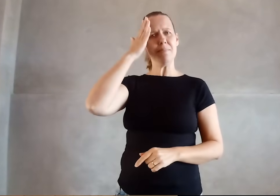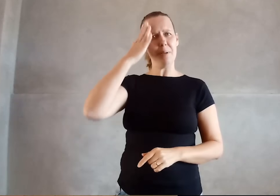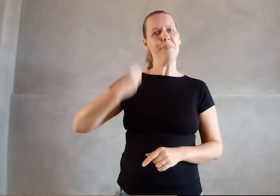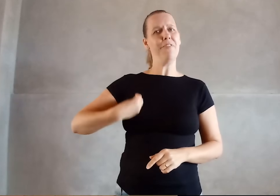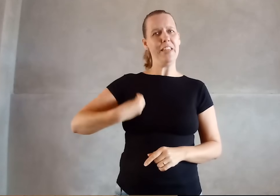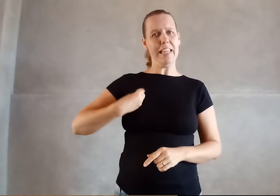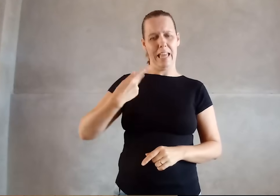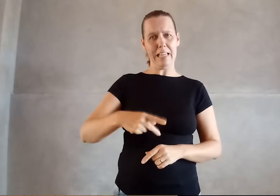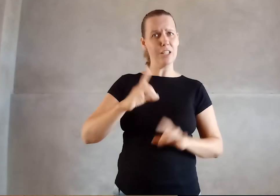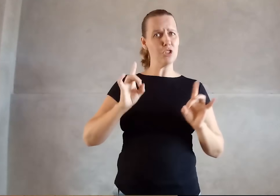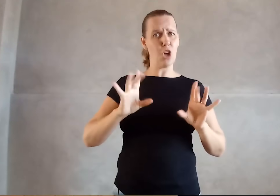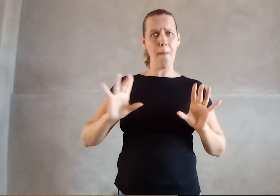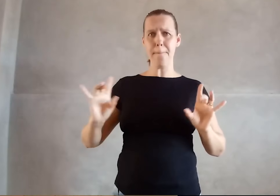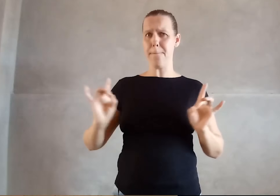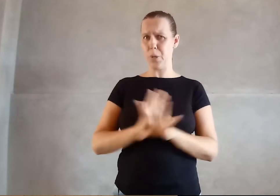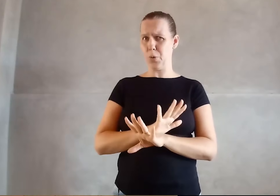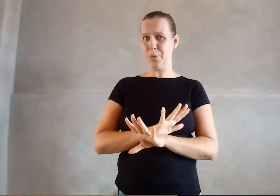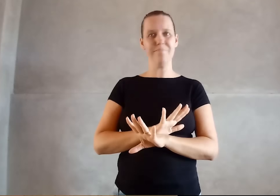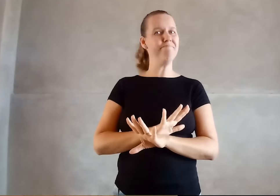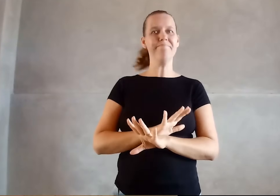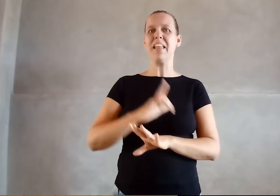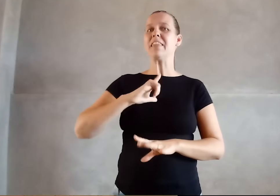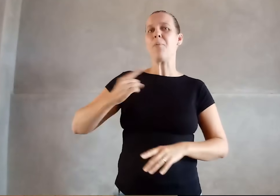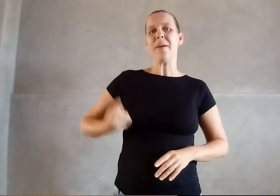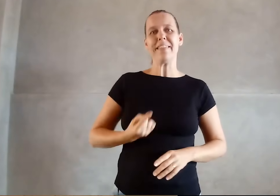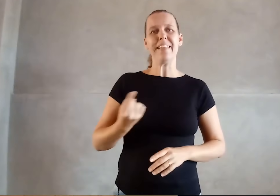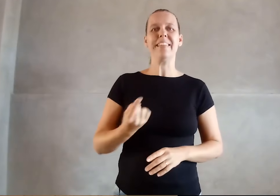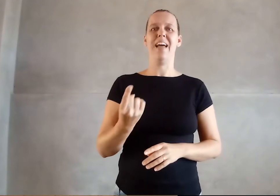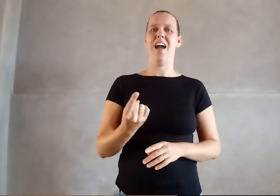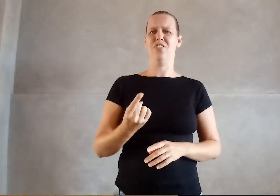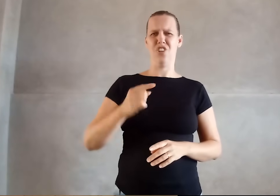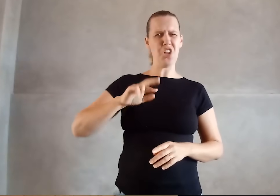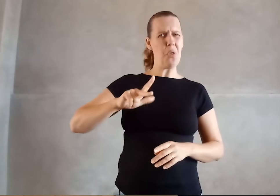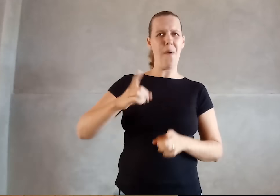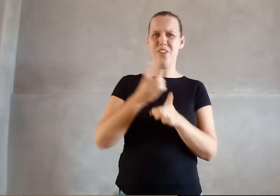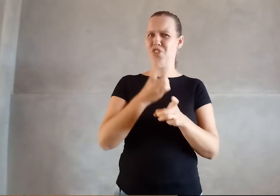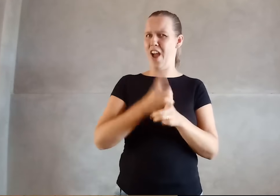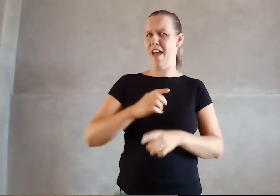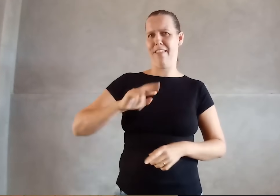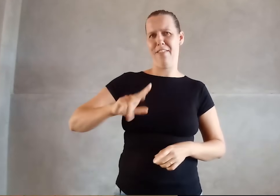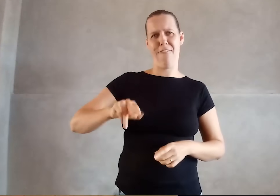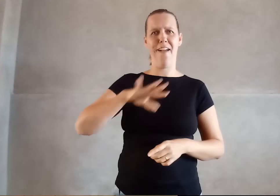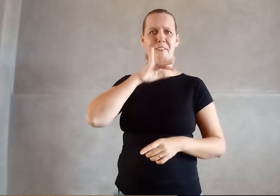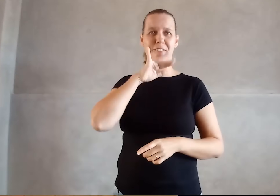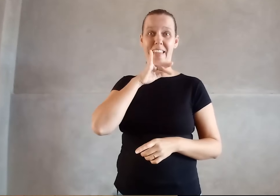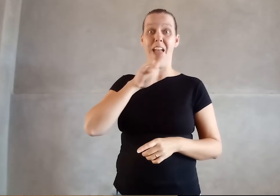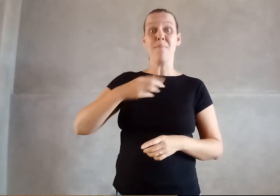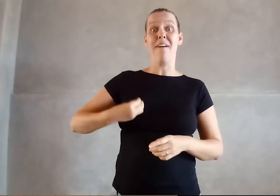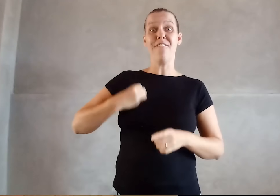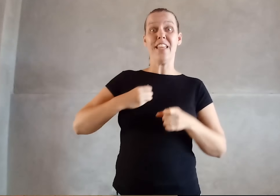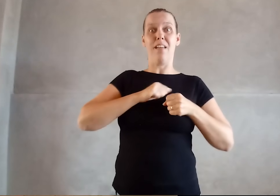é ruim, ela não é feia. Do contrário, ela é uma vida abundante, que ela começa aqui nessa terra e ela continua,